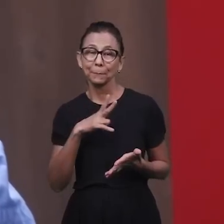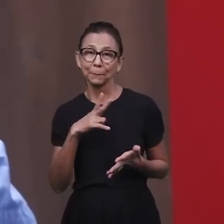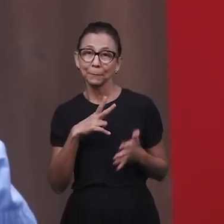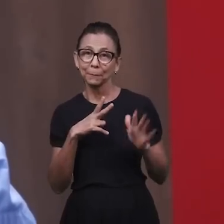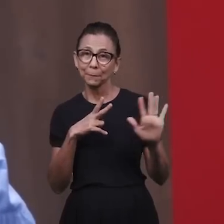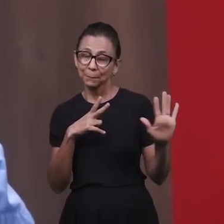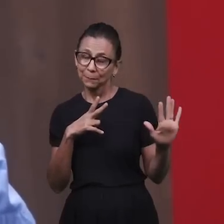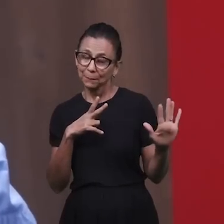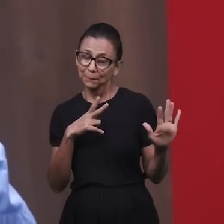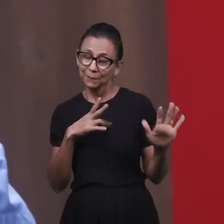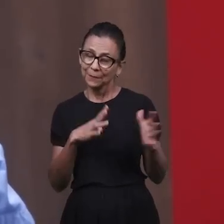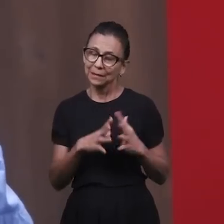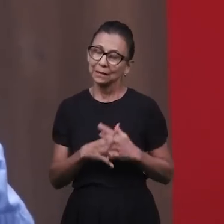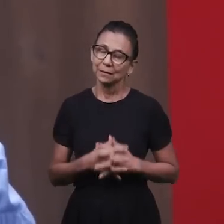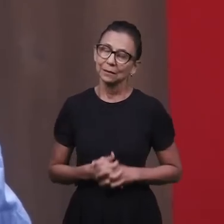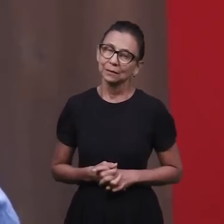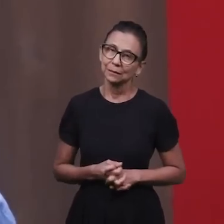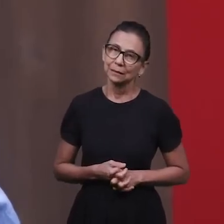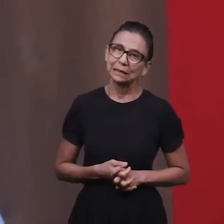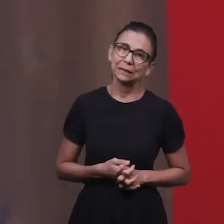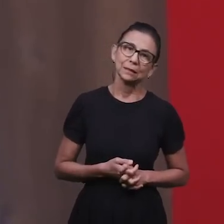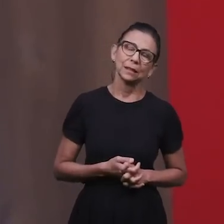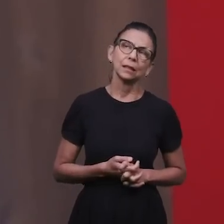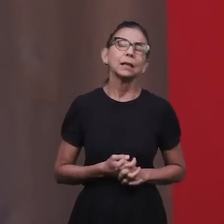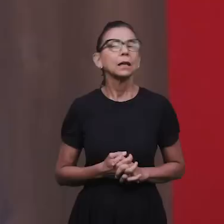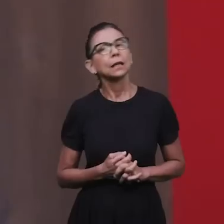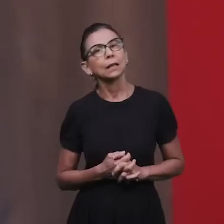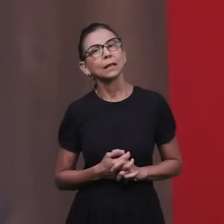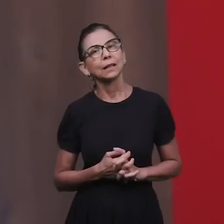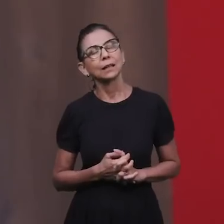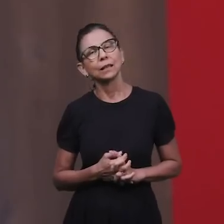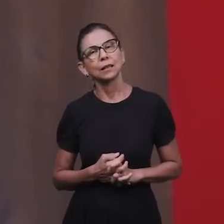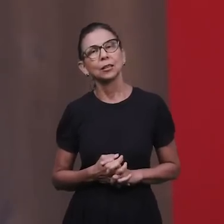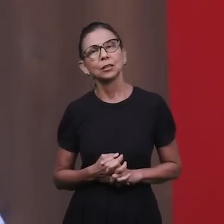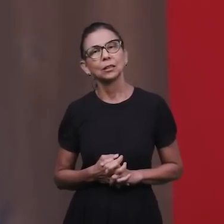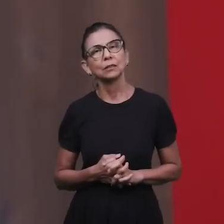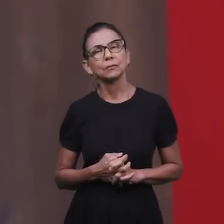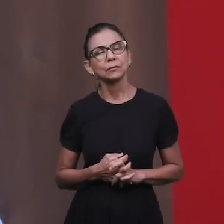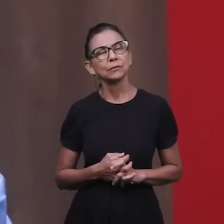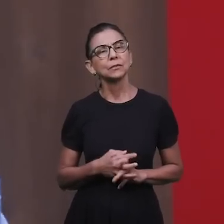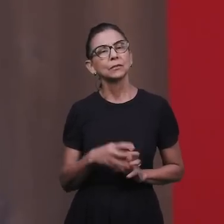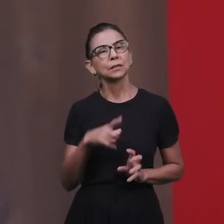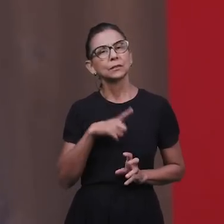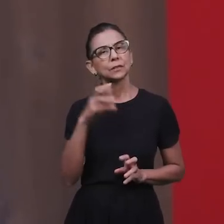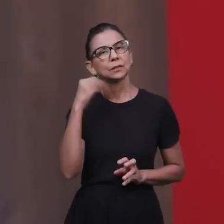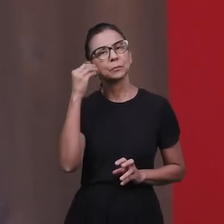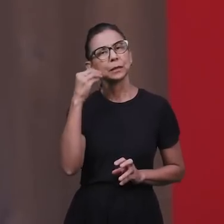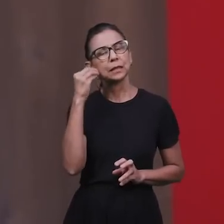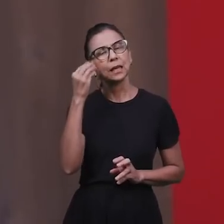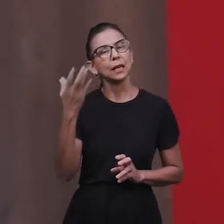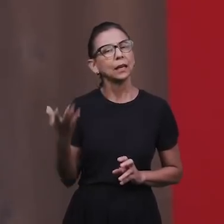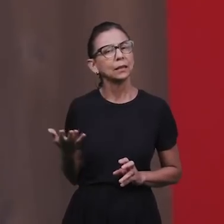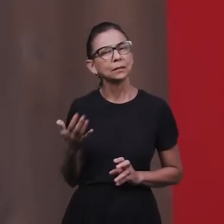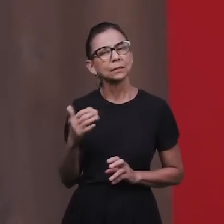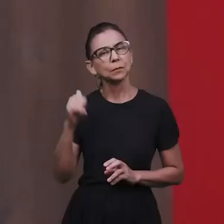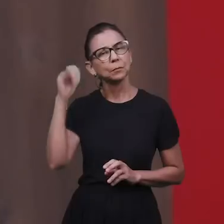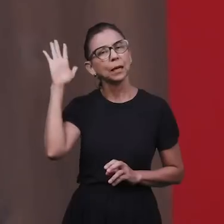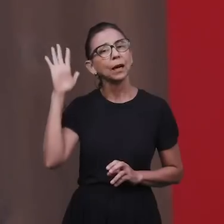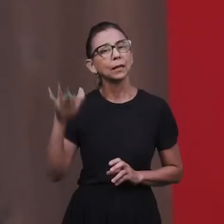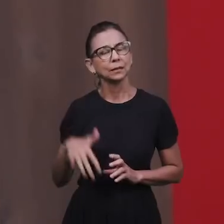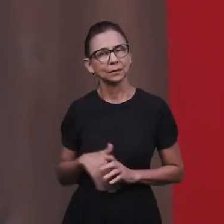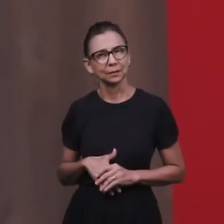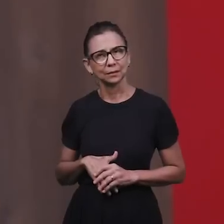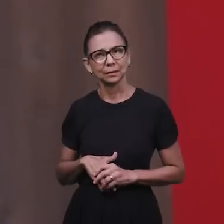vai levar para alguém alguma coisa a mais? Então, Paulo estava mostrando essas coisas que estavam acontecendo